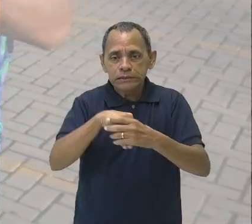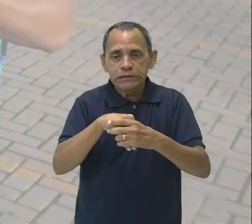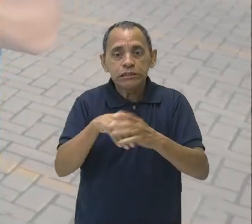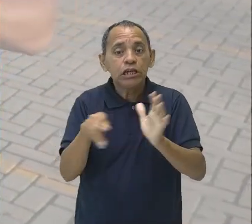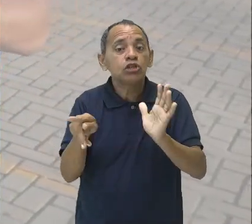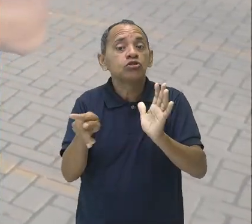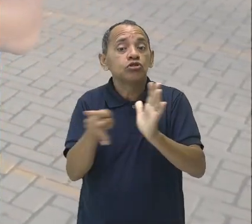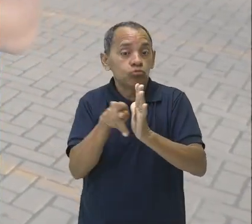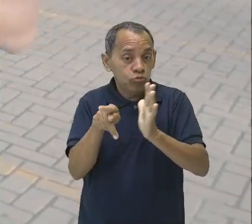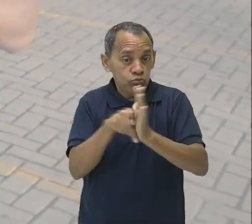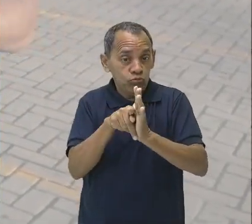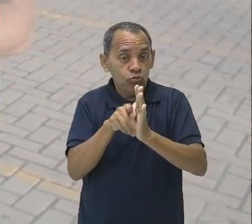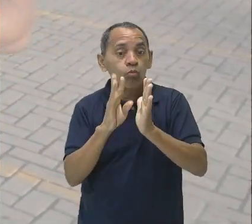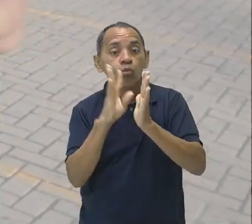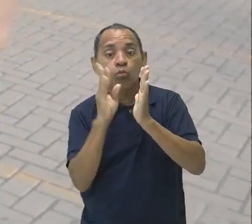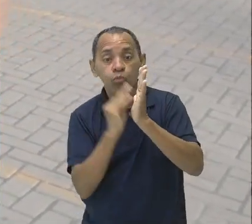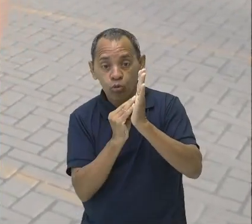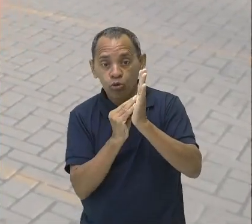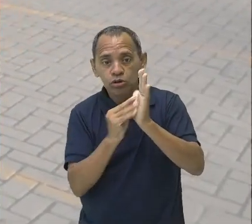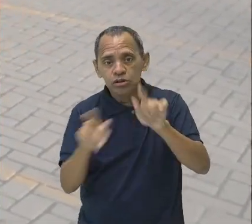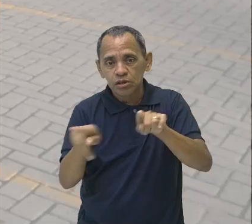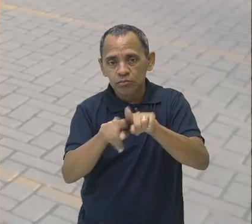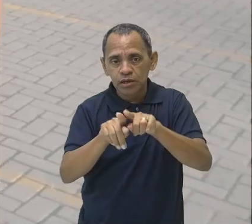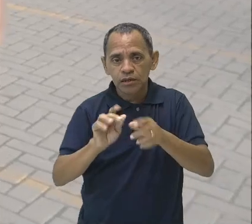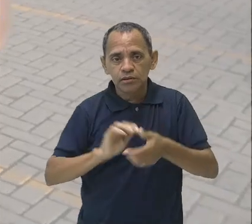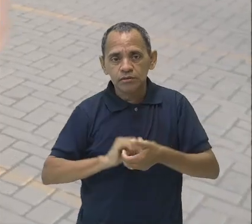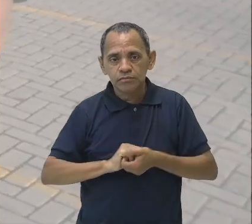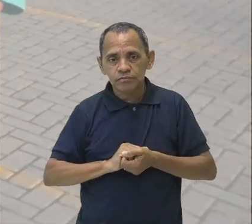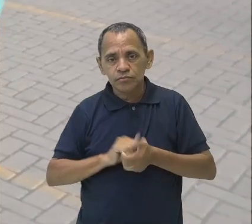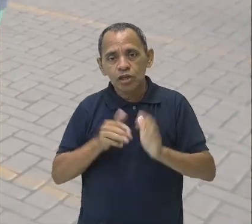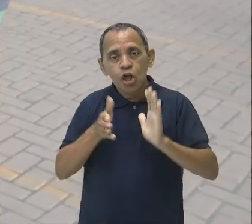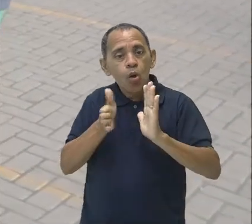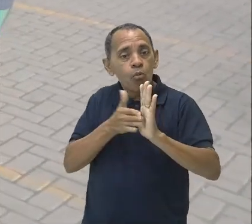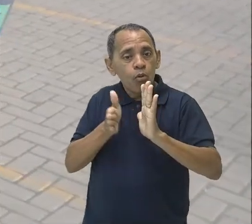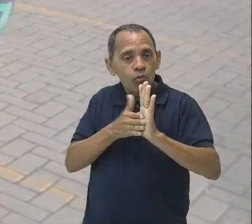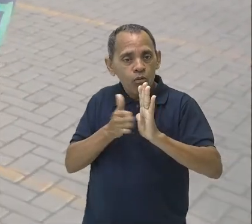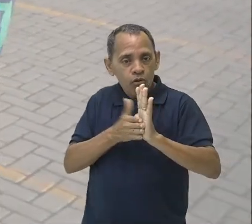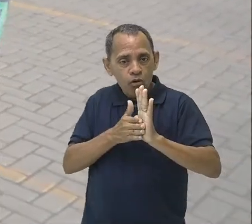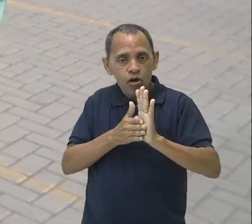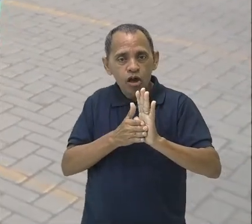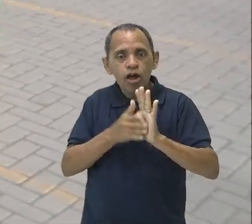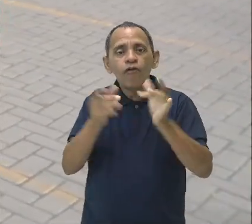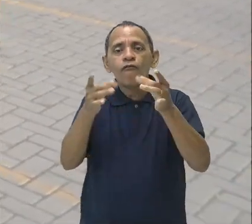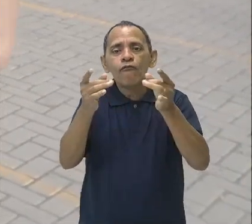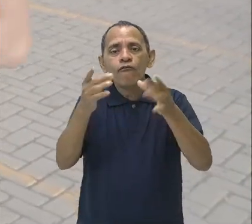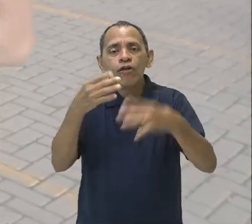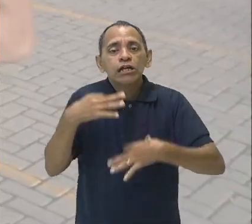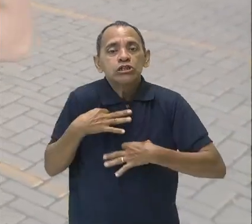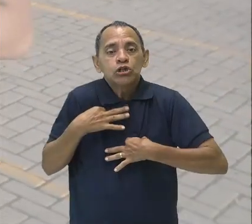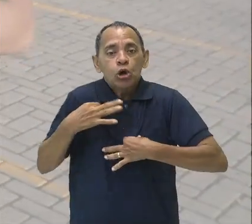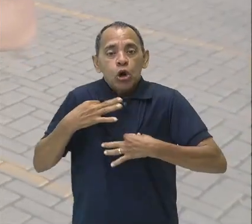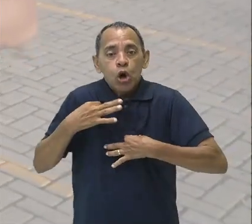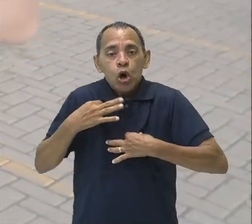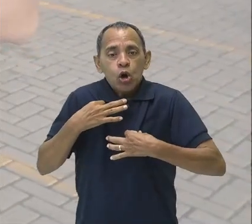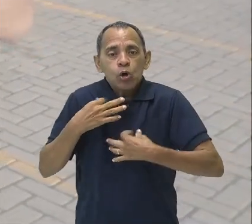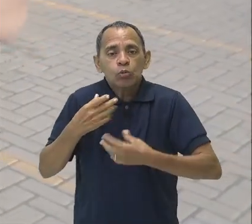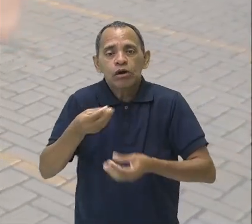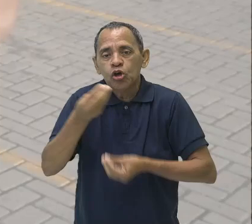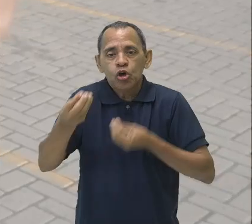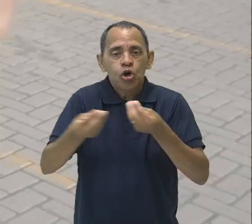porque a gente trabalhar com o que a gente gosta é prazeroso, é outra coisa, né? Eu gosto de trabalhar com venda de roupas, então coloca as roupas